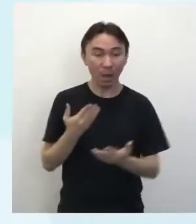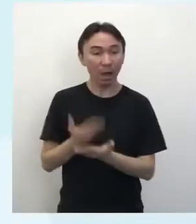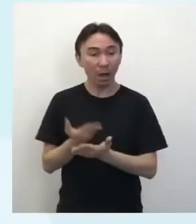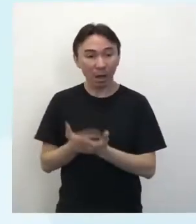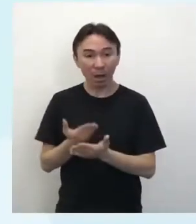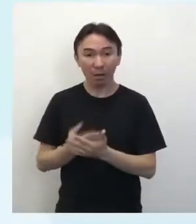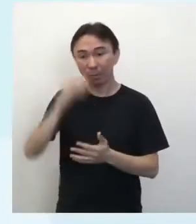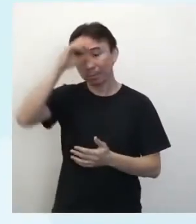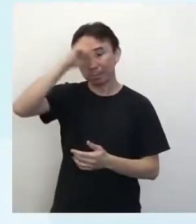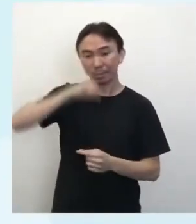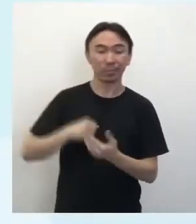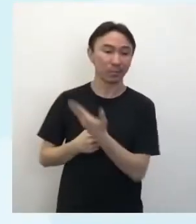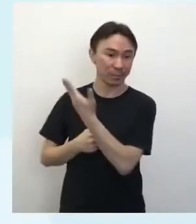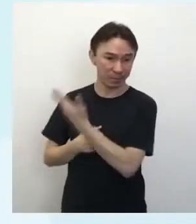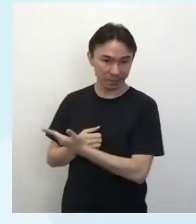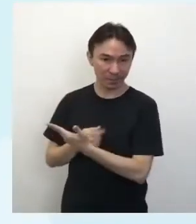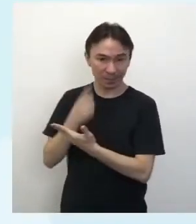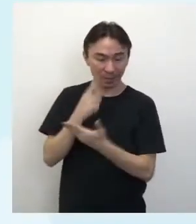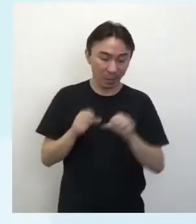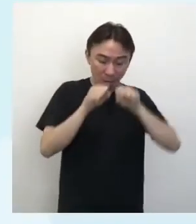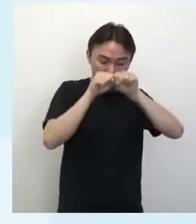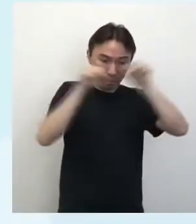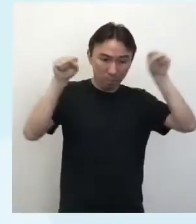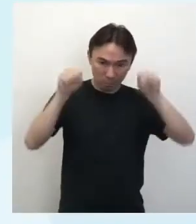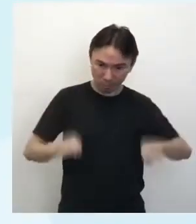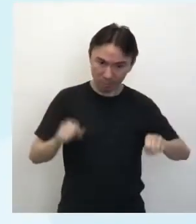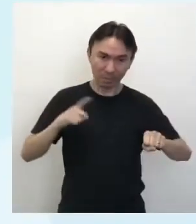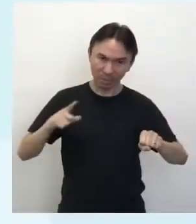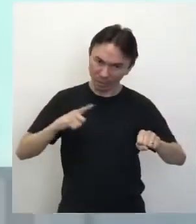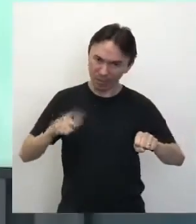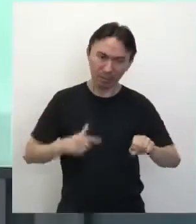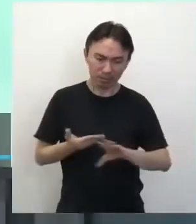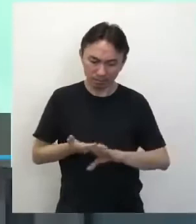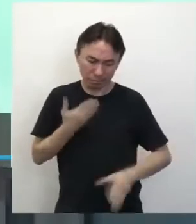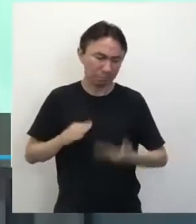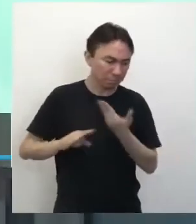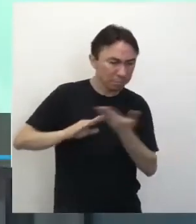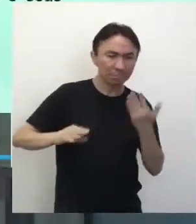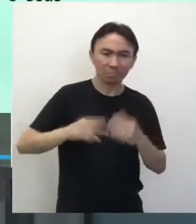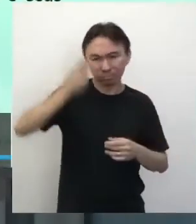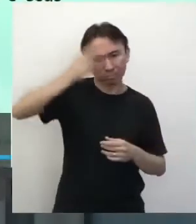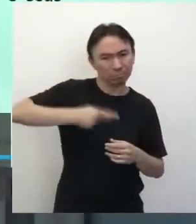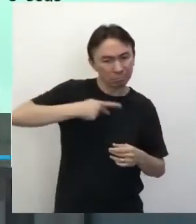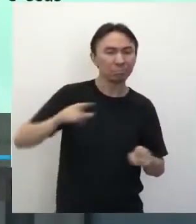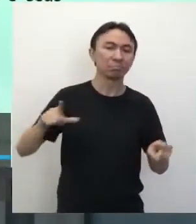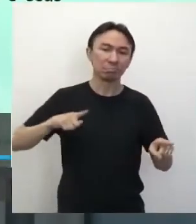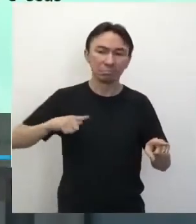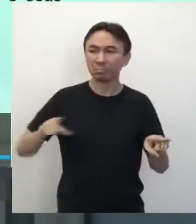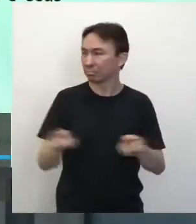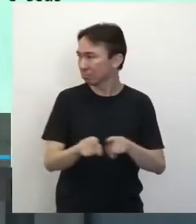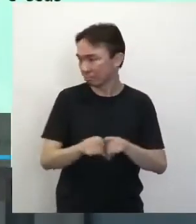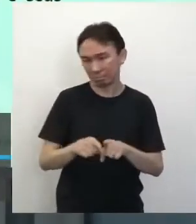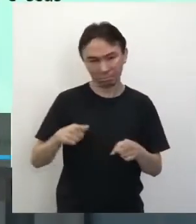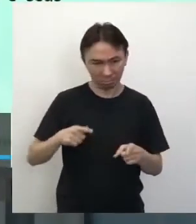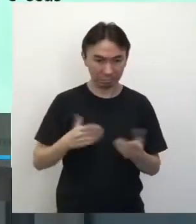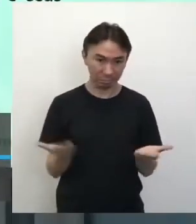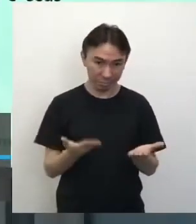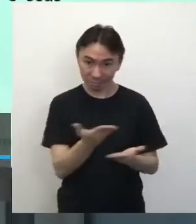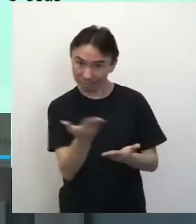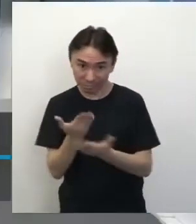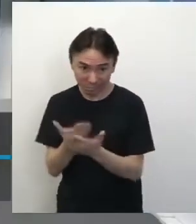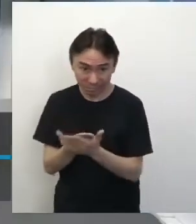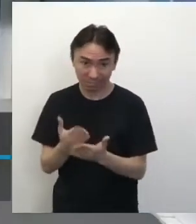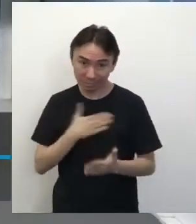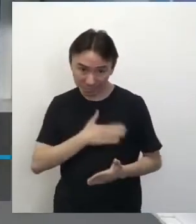a interdependência dos diferentes sistemas do corpo humano. Eu espero que vocês tenham gostado da aula, o professor Magno vai dar o último recadinho